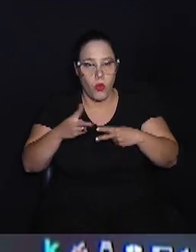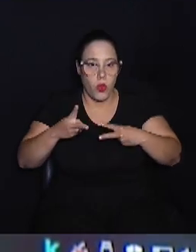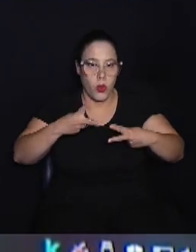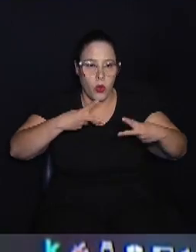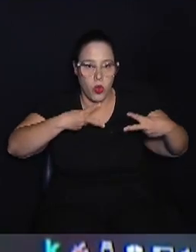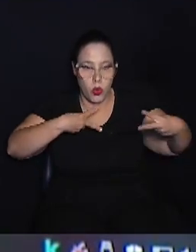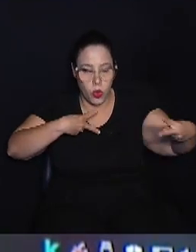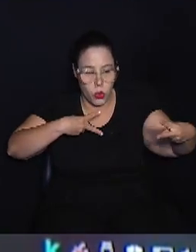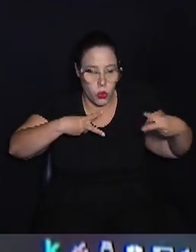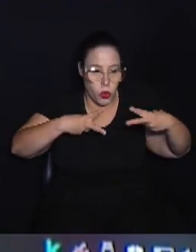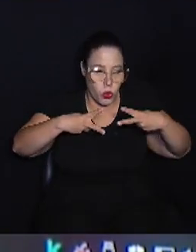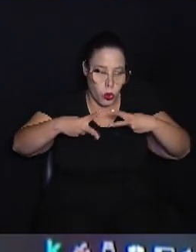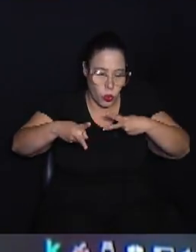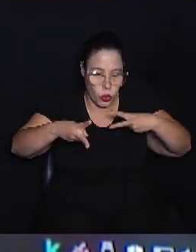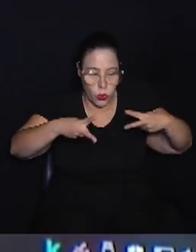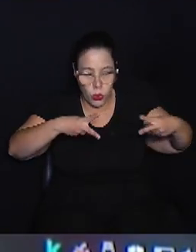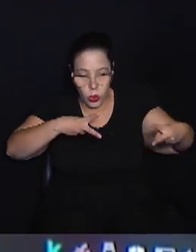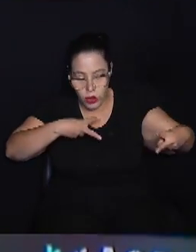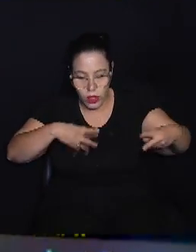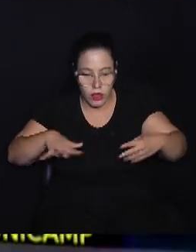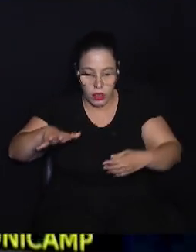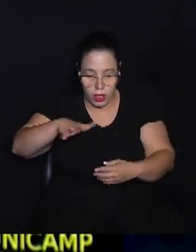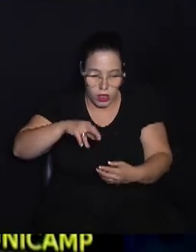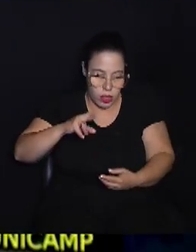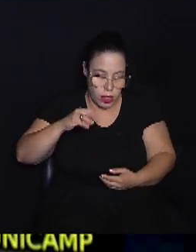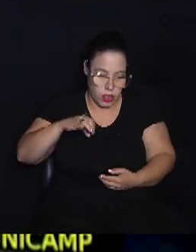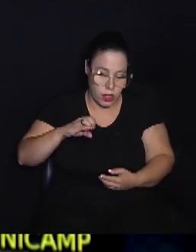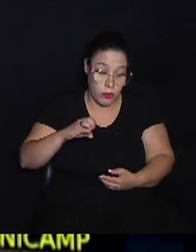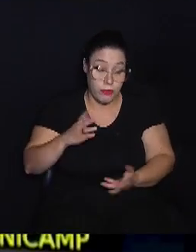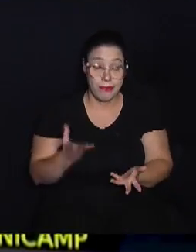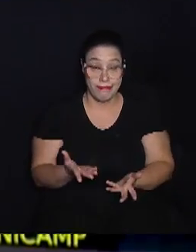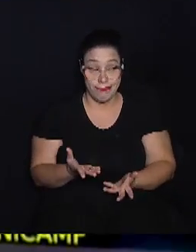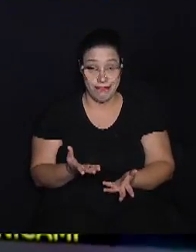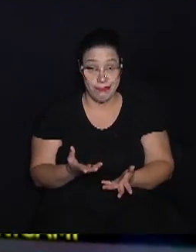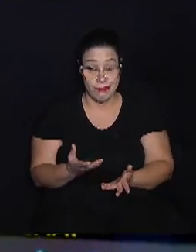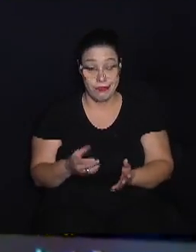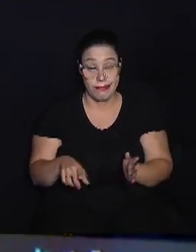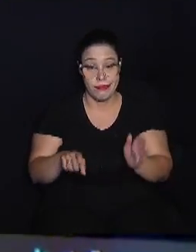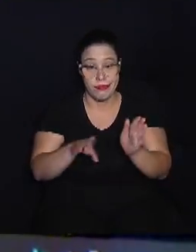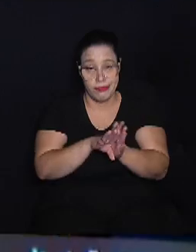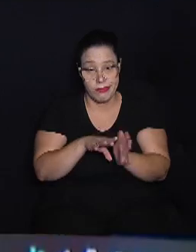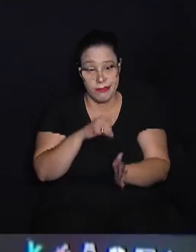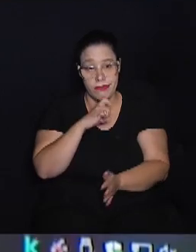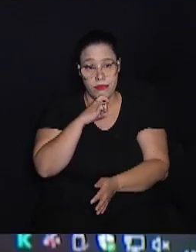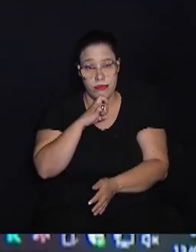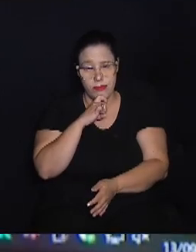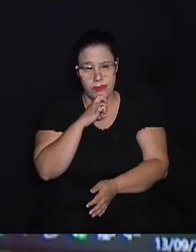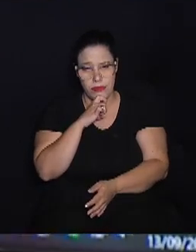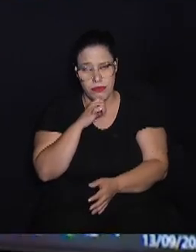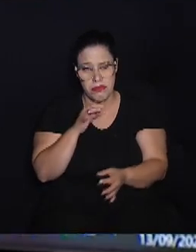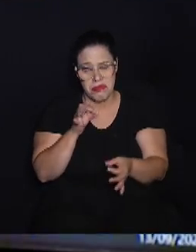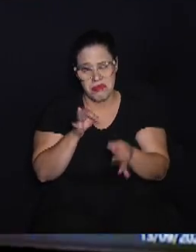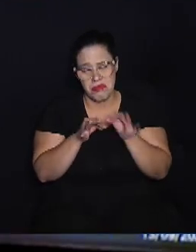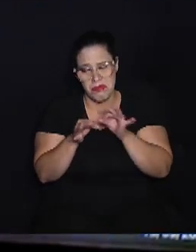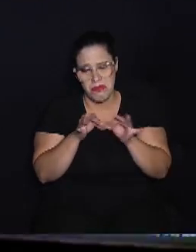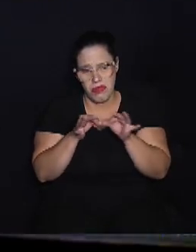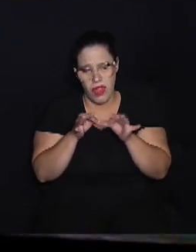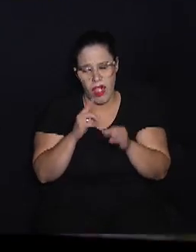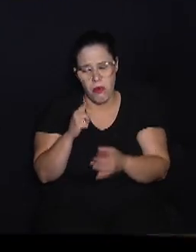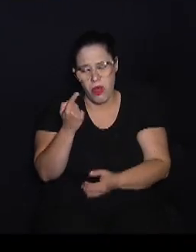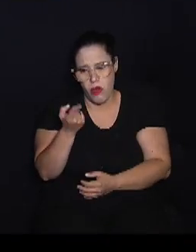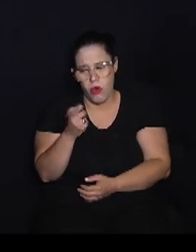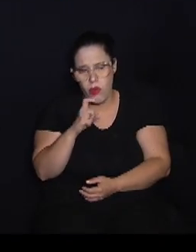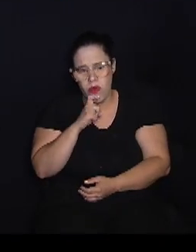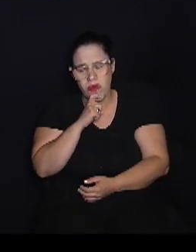ventinho que está chegando até a nossa região aqui, né? Então, essa frente fria deve se associar a uma outra frente